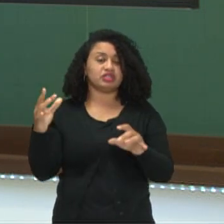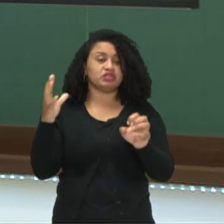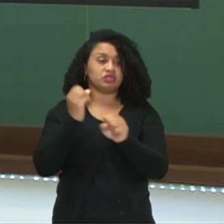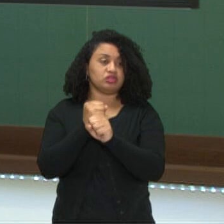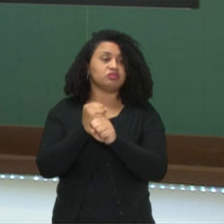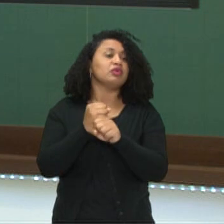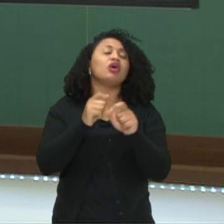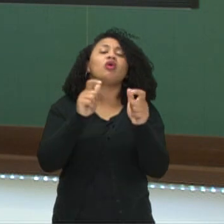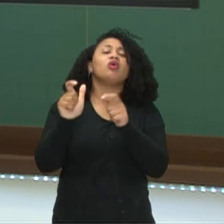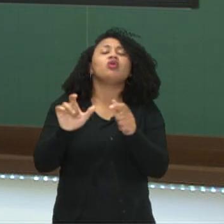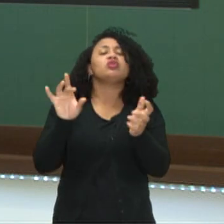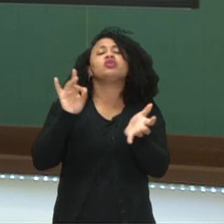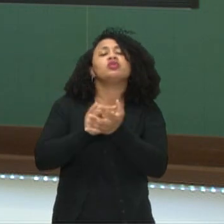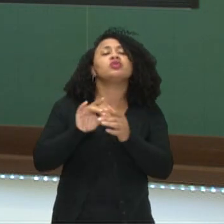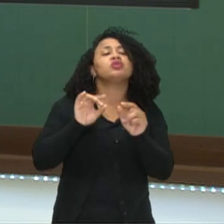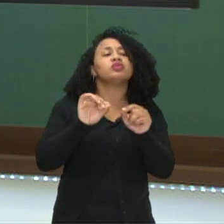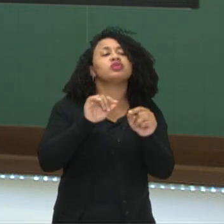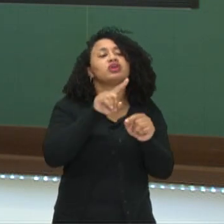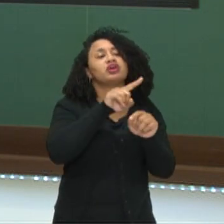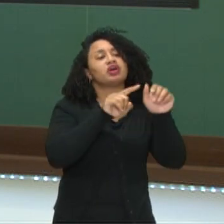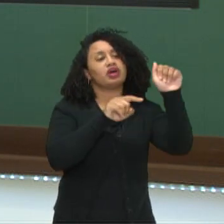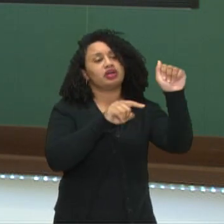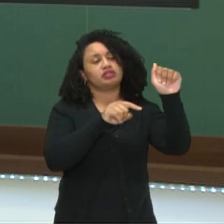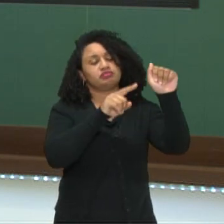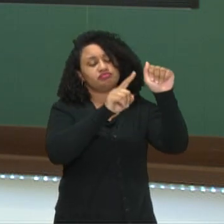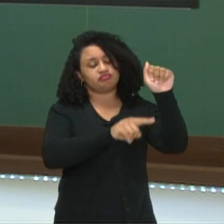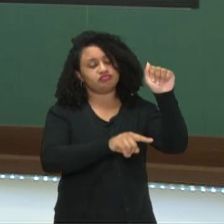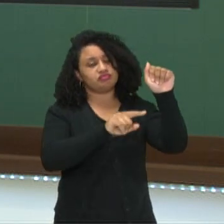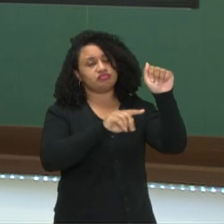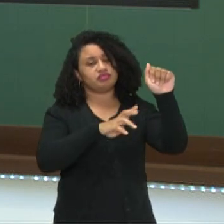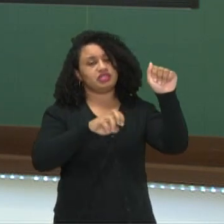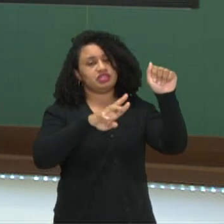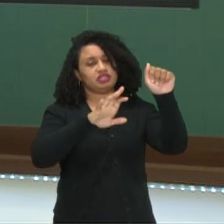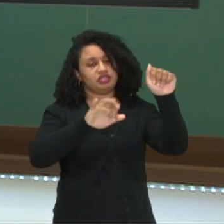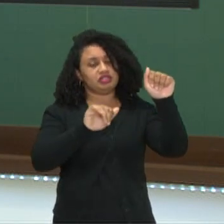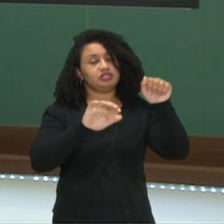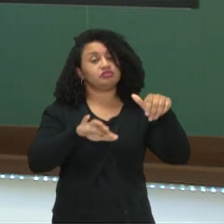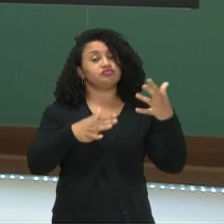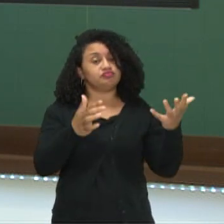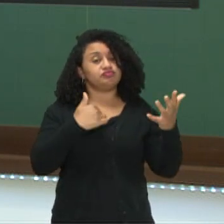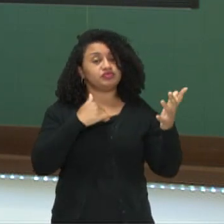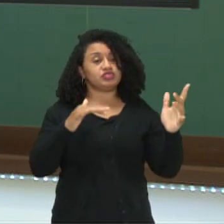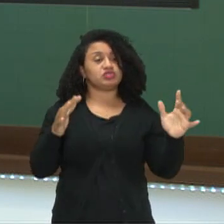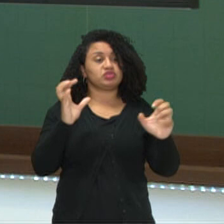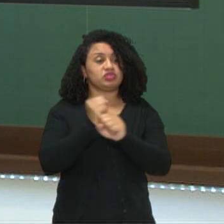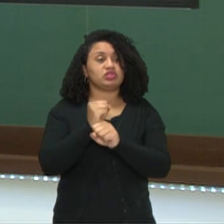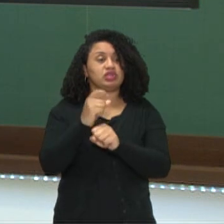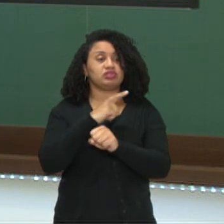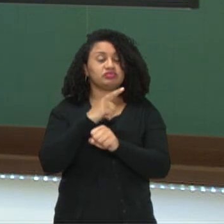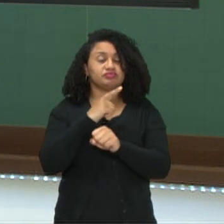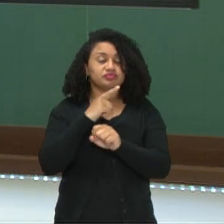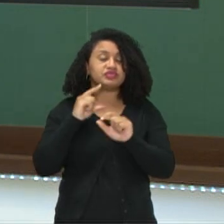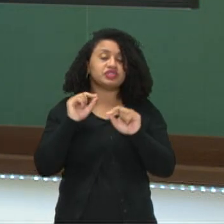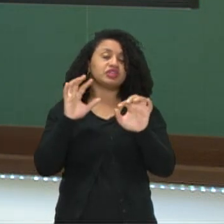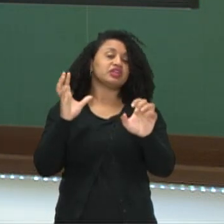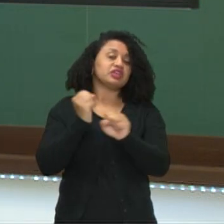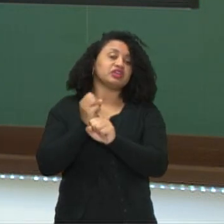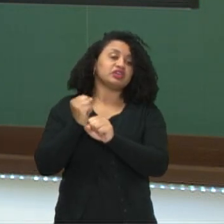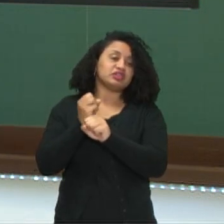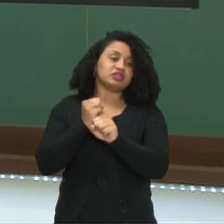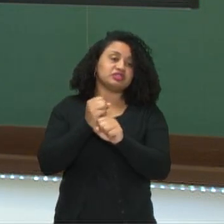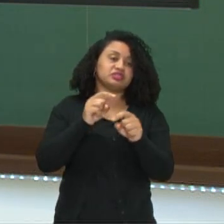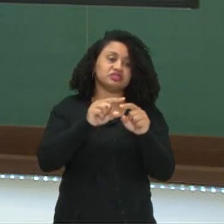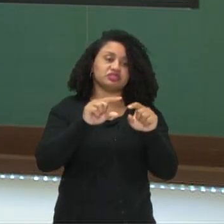carga elétrica? Aqui do ponto A, da bateria. Então a carga elétrica total que sai da bateria é a soma da carga elétrica